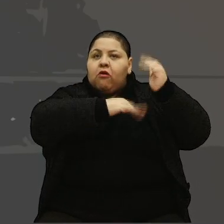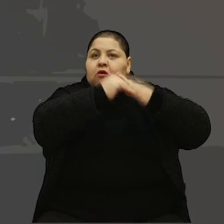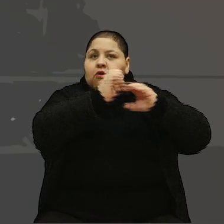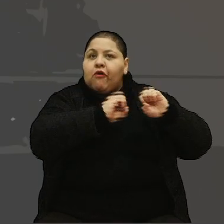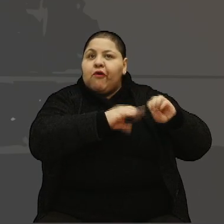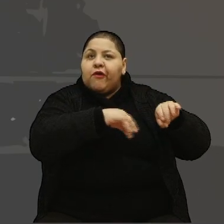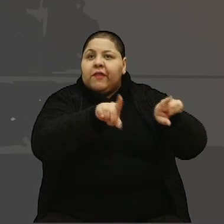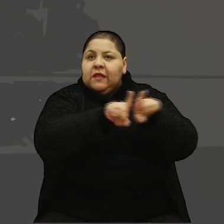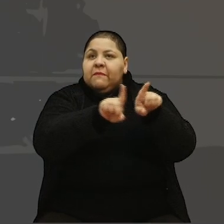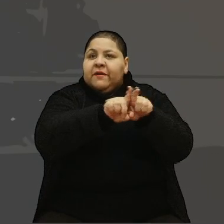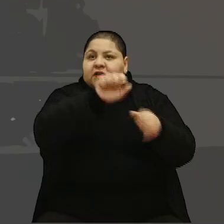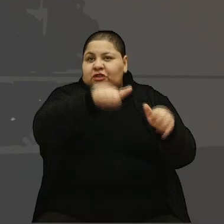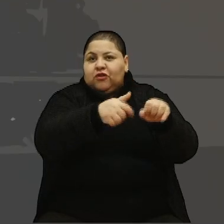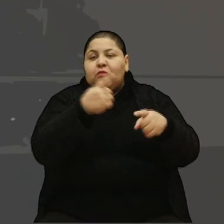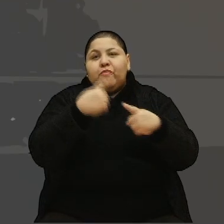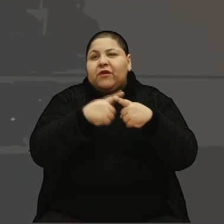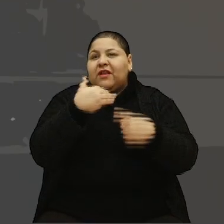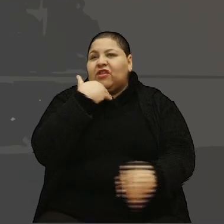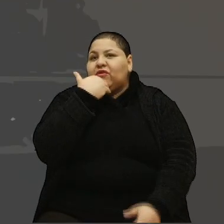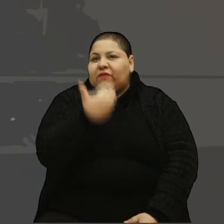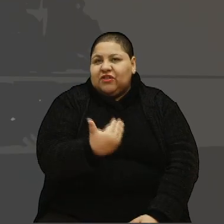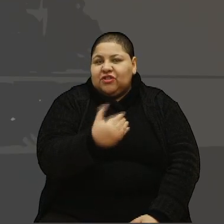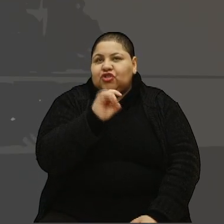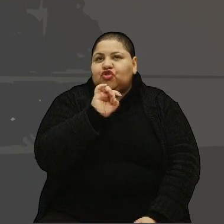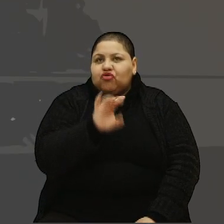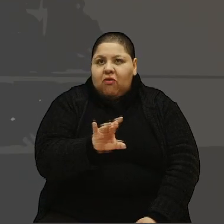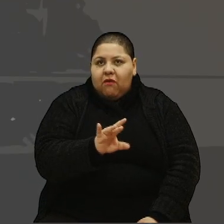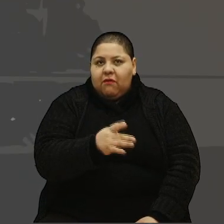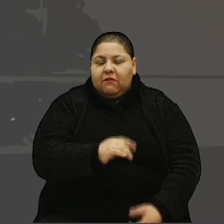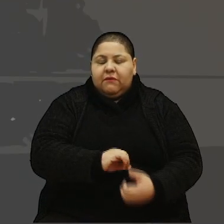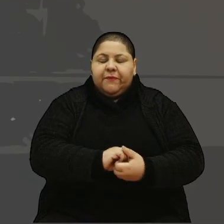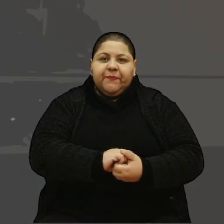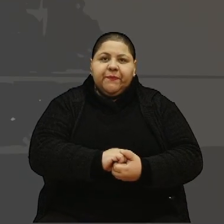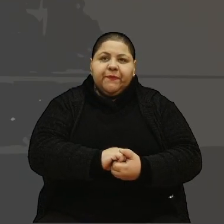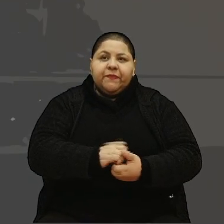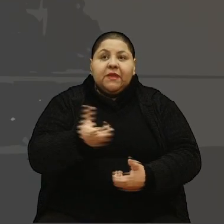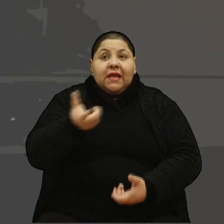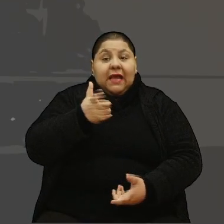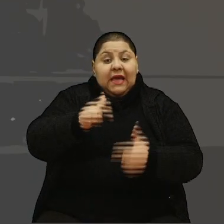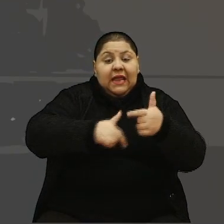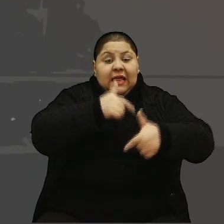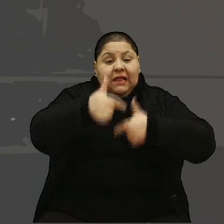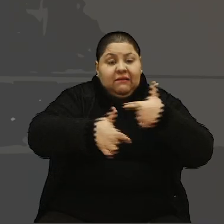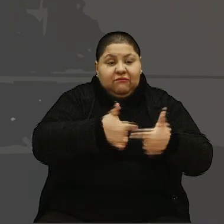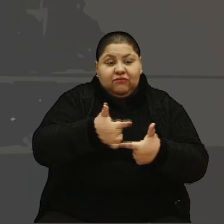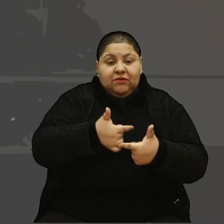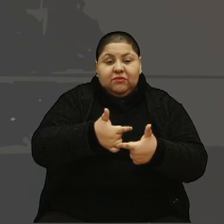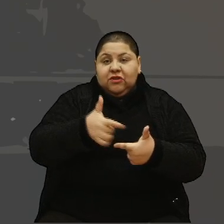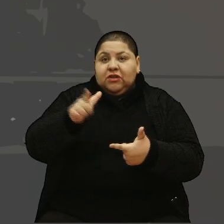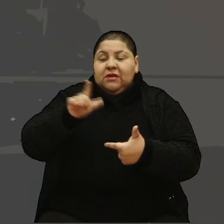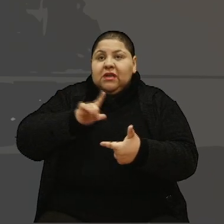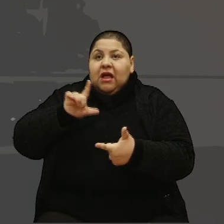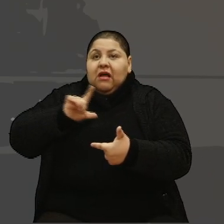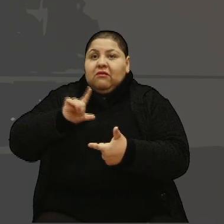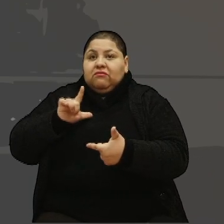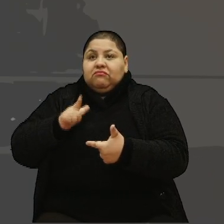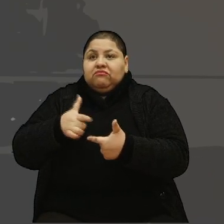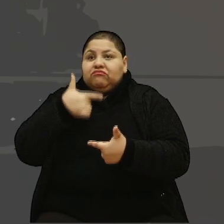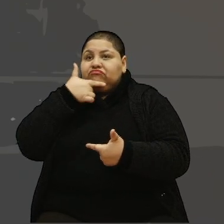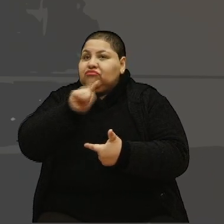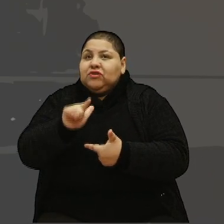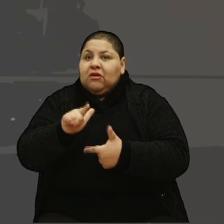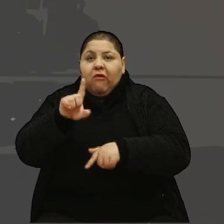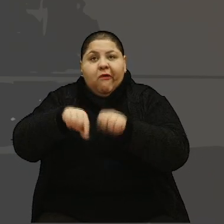também de qualidade, porque não adianta simplesmente querer trabalhar se nós não temos